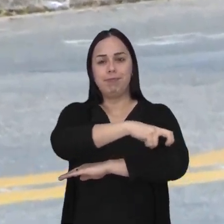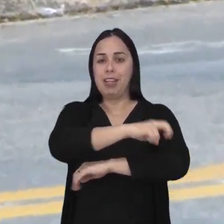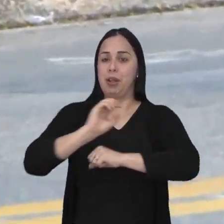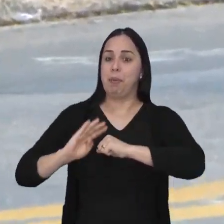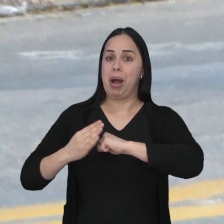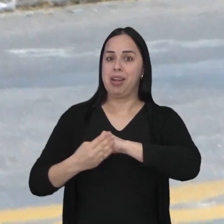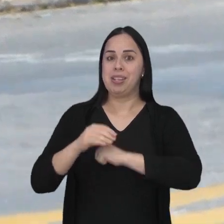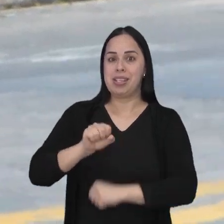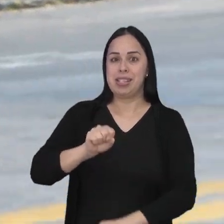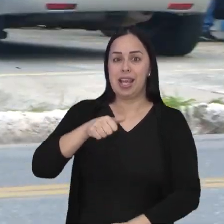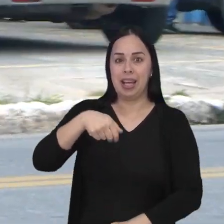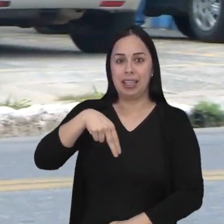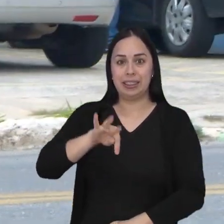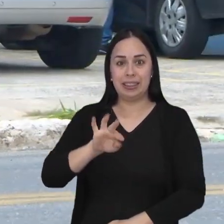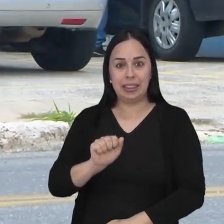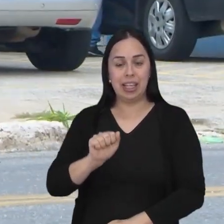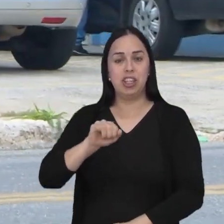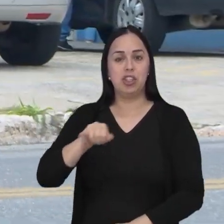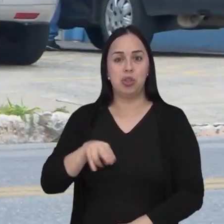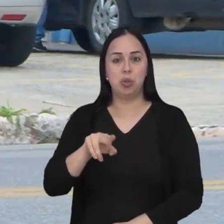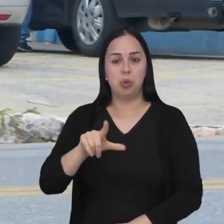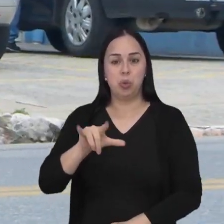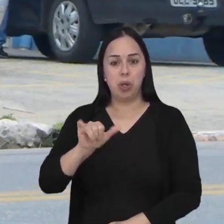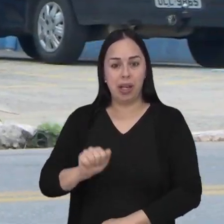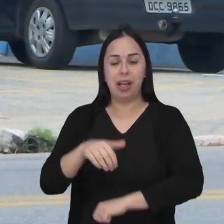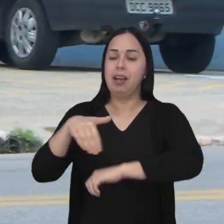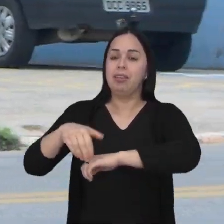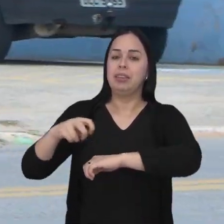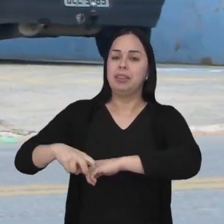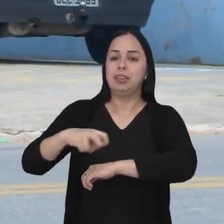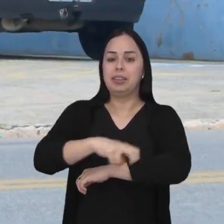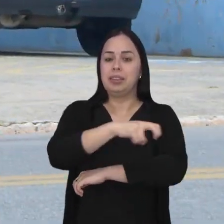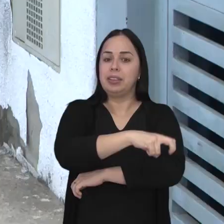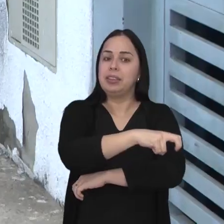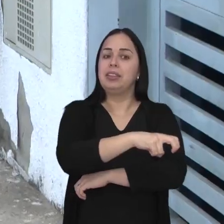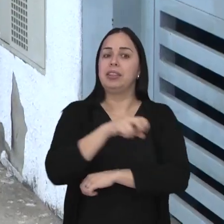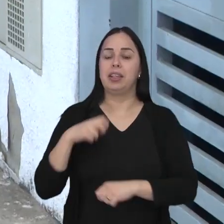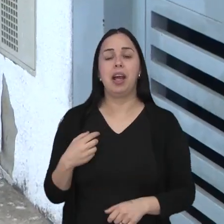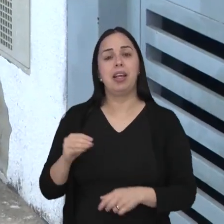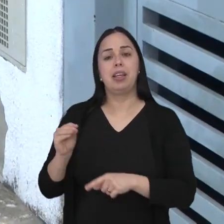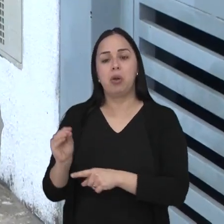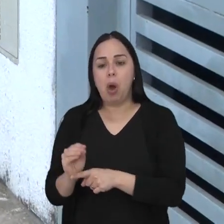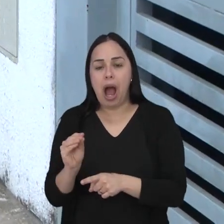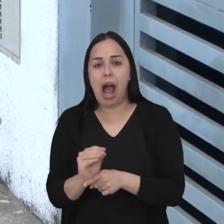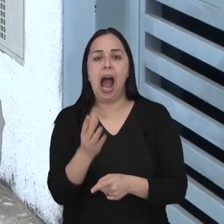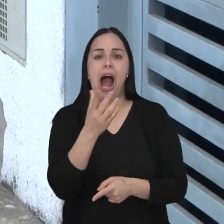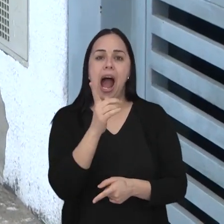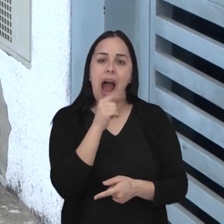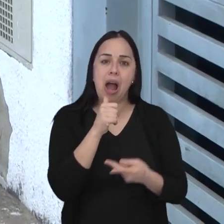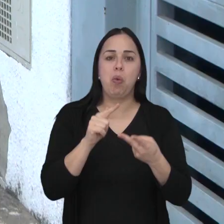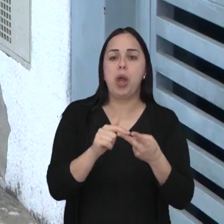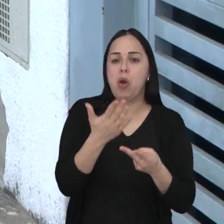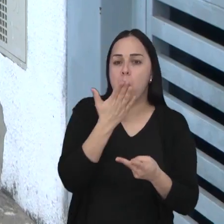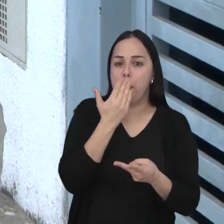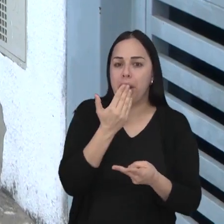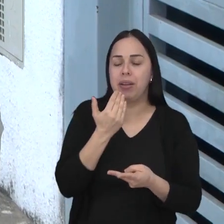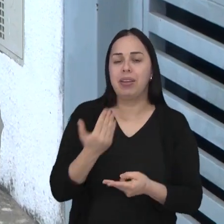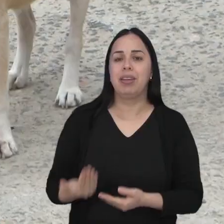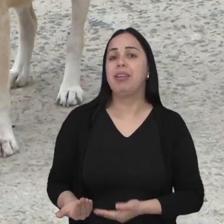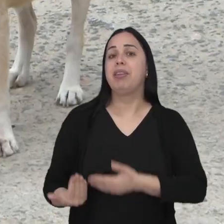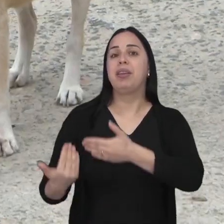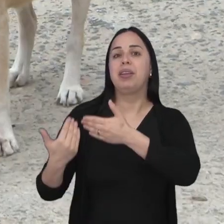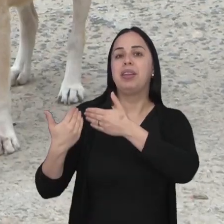Júlia, em São José dos Campos, são a casa da cachorrinha amarela. Os cuidados dela, como água e